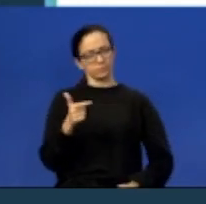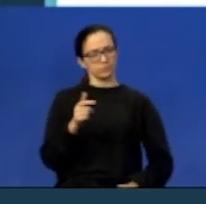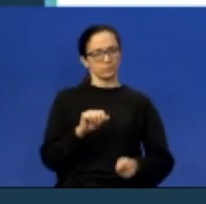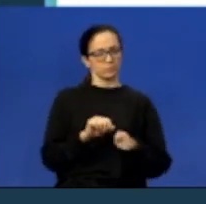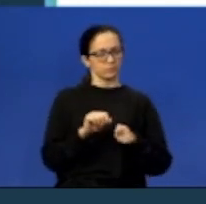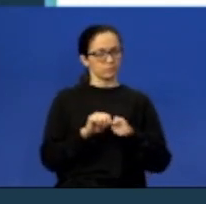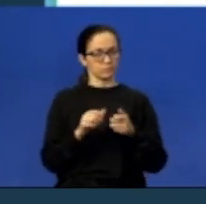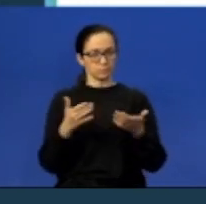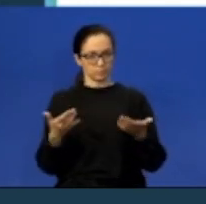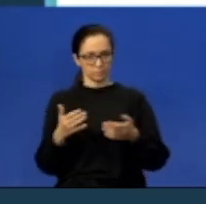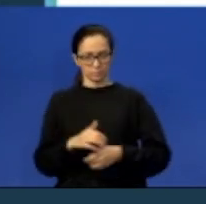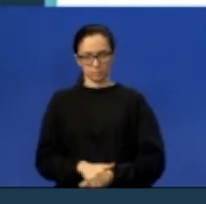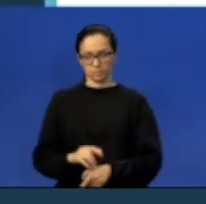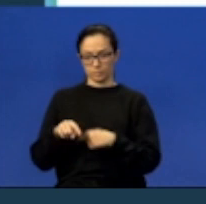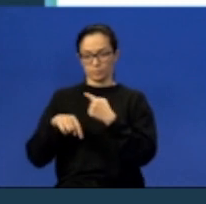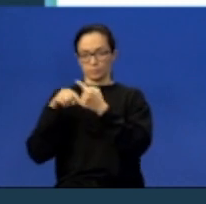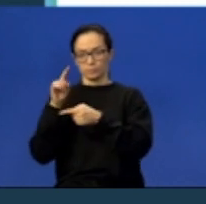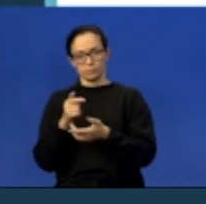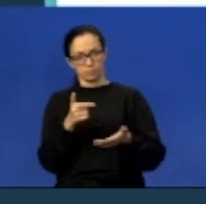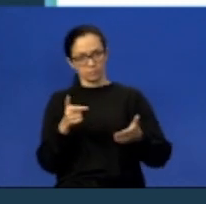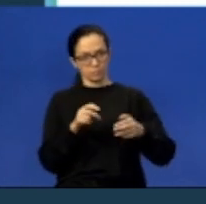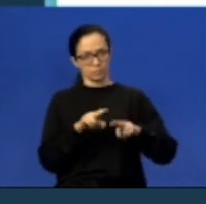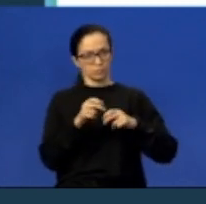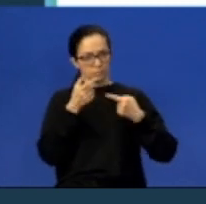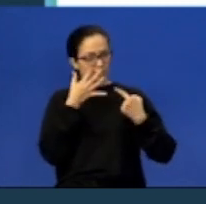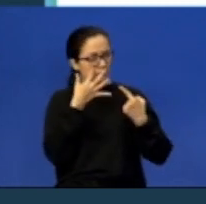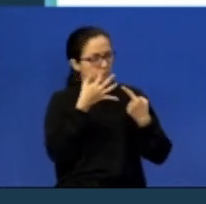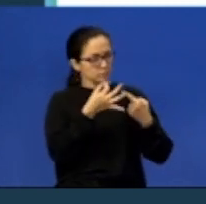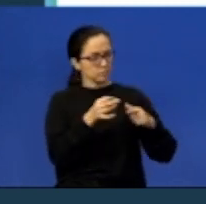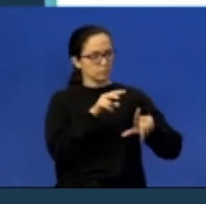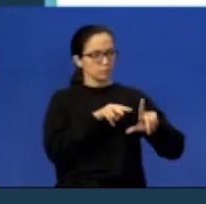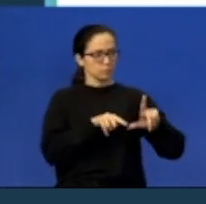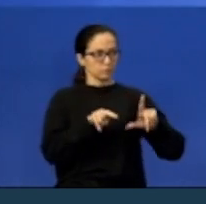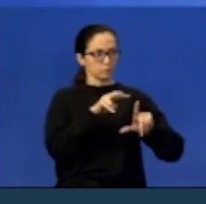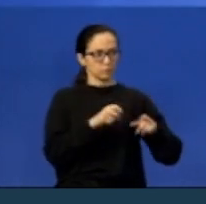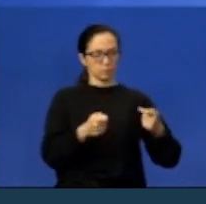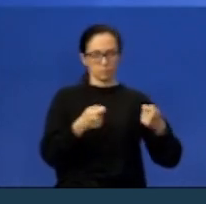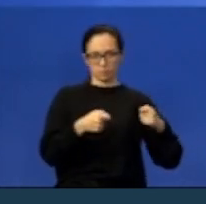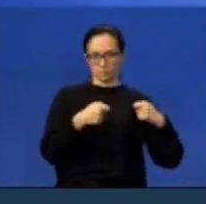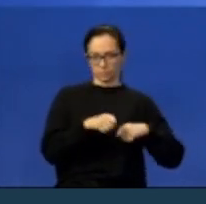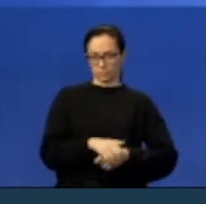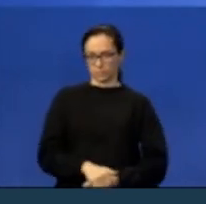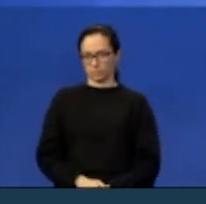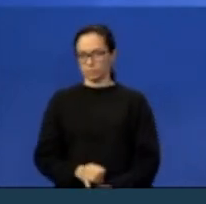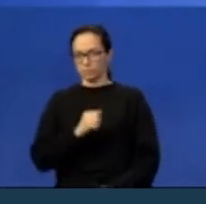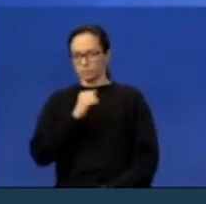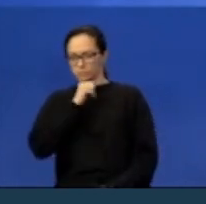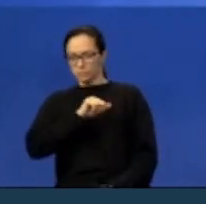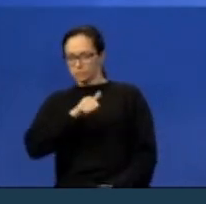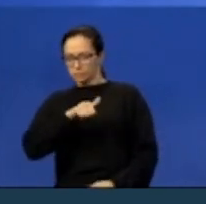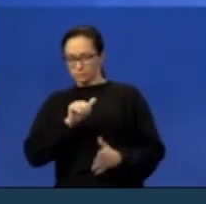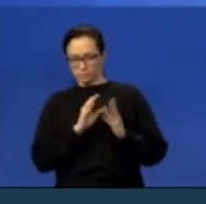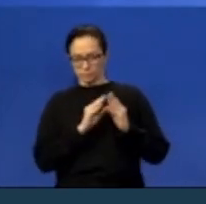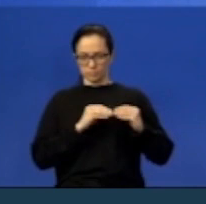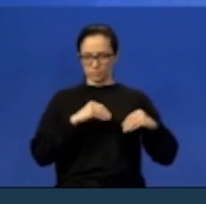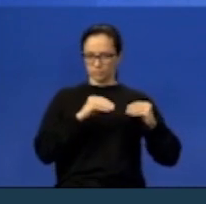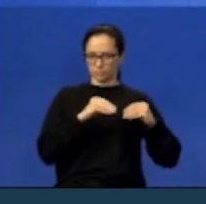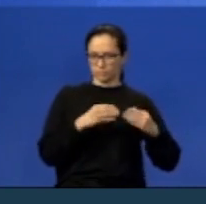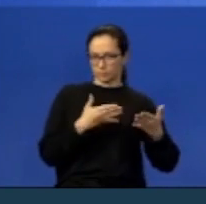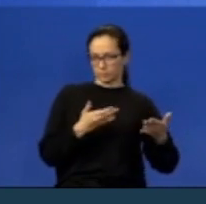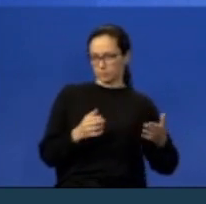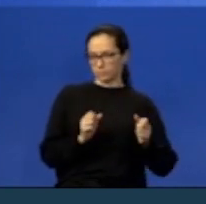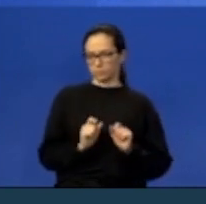tomografia computadorizada e a ressonância nuclear magnética. Mas, por exemplo, para avaliações de tecidos moles, como, por